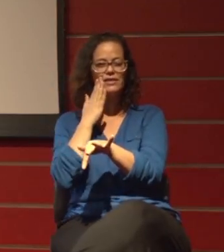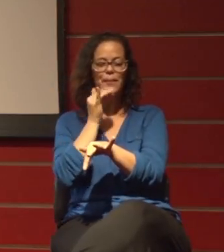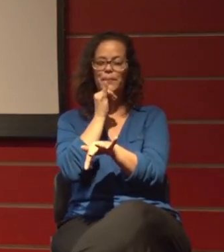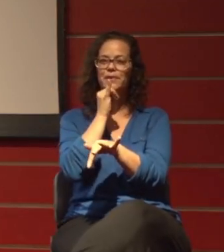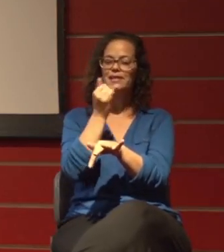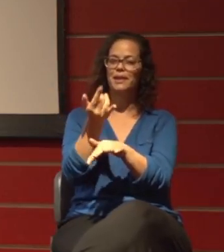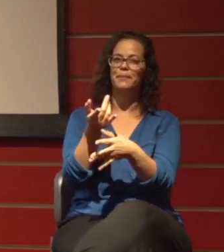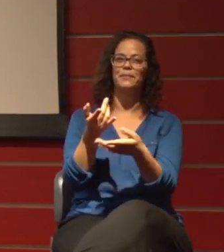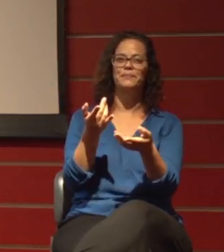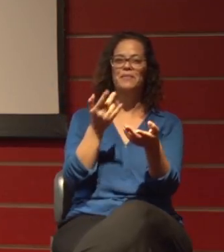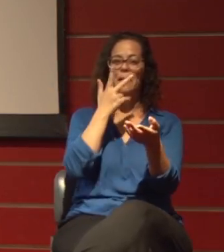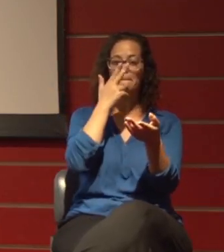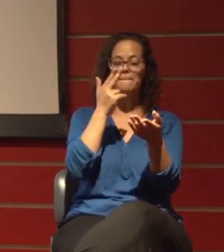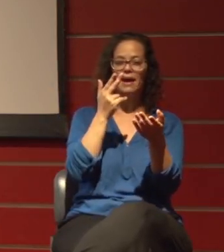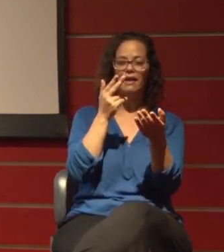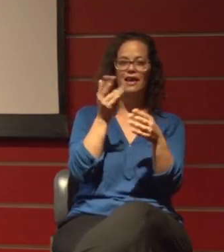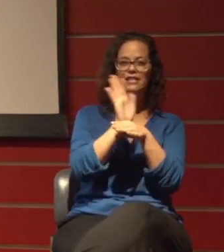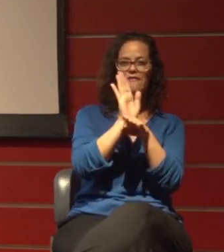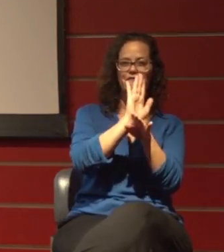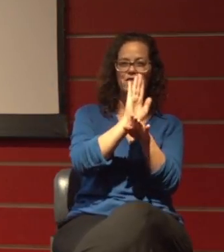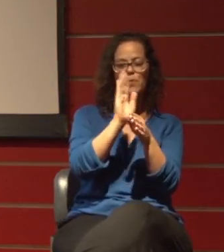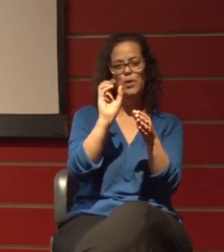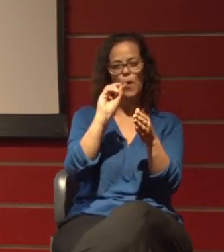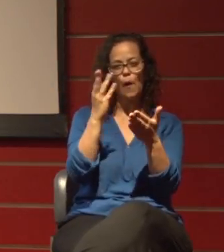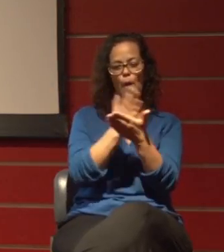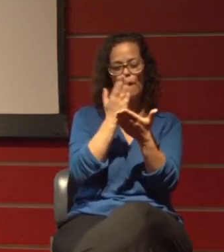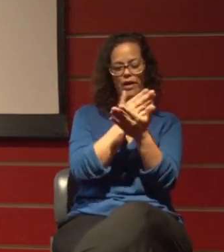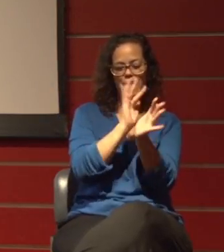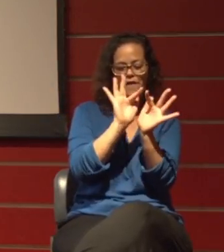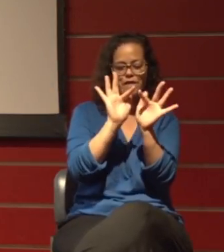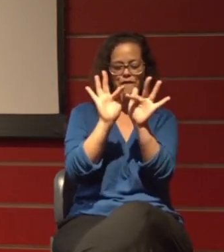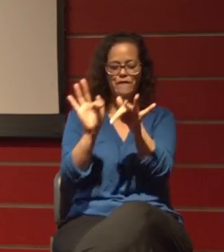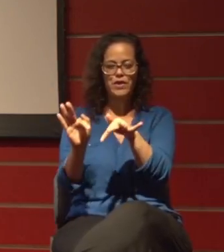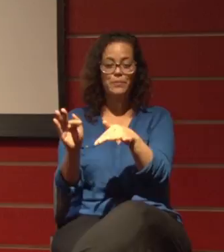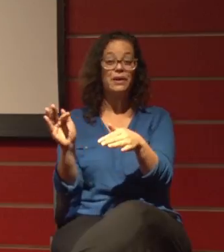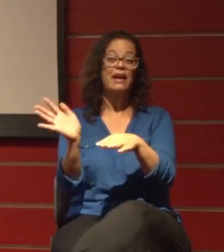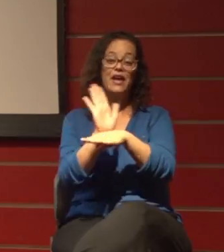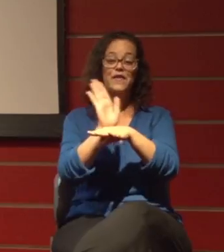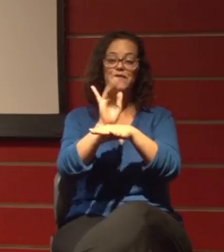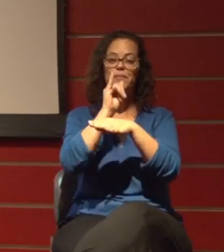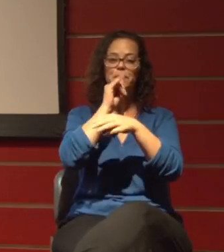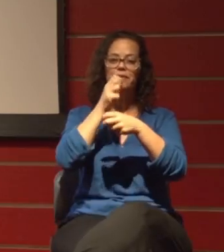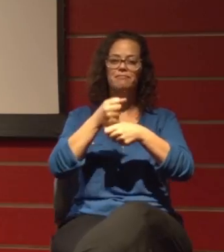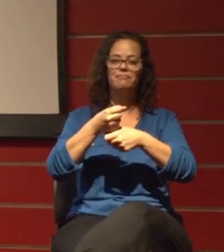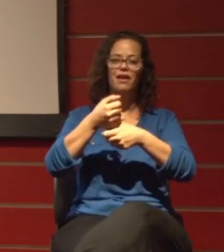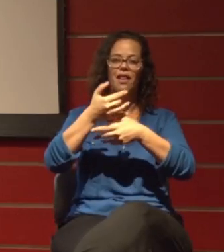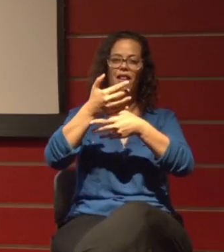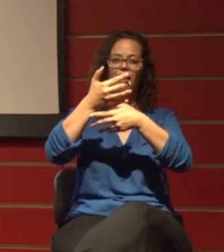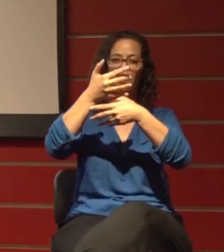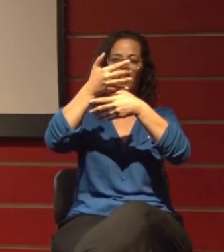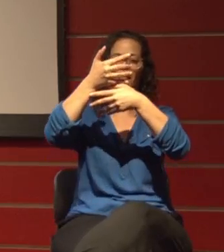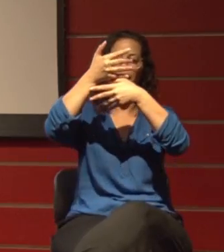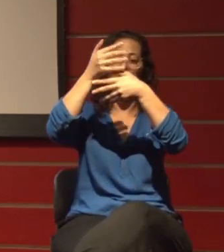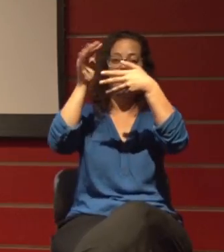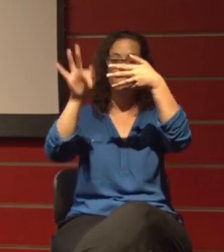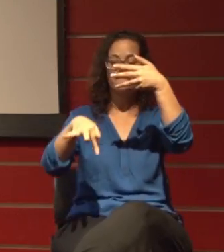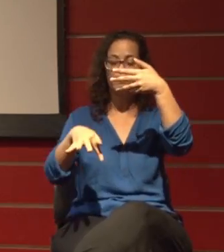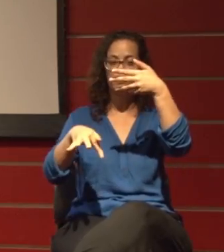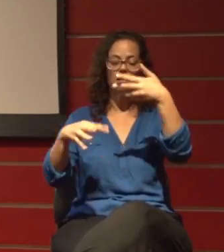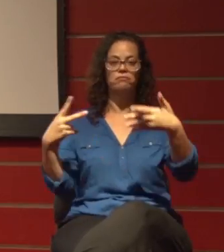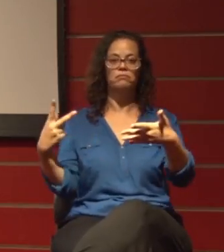coisinha parece que que acabou né tá até subindo já os créditos no filme aí de repente vem um novo